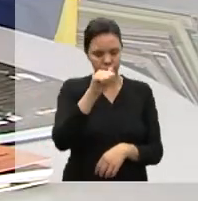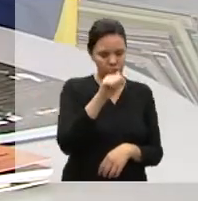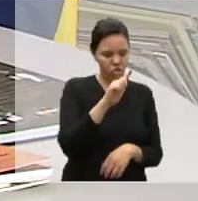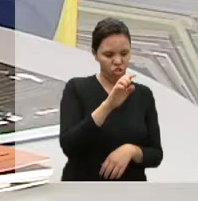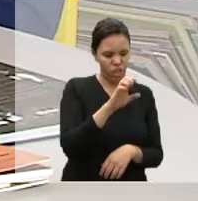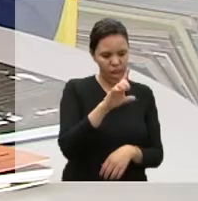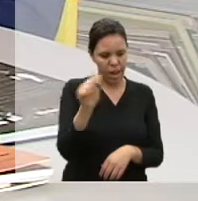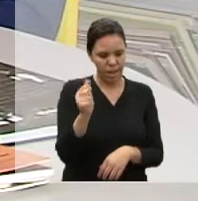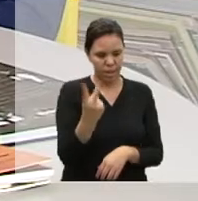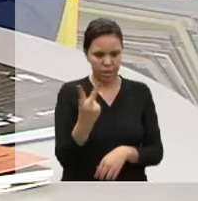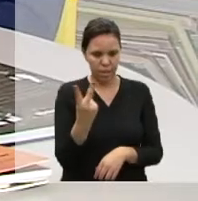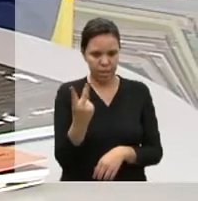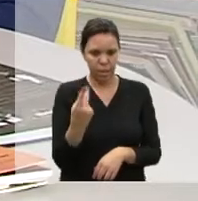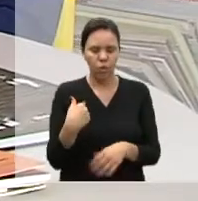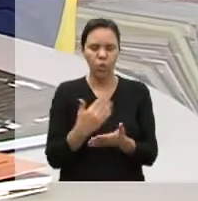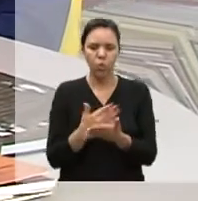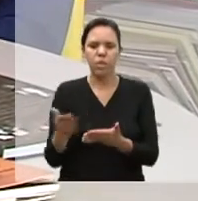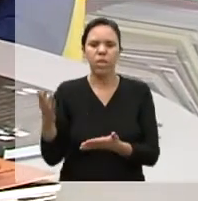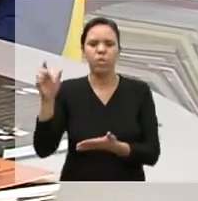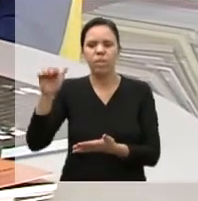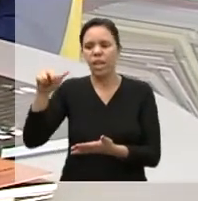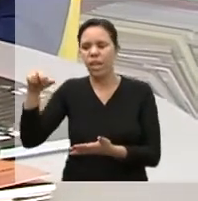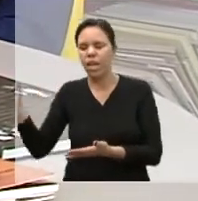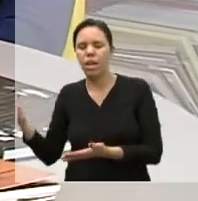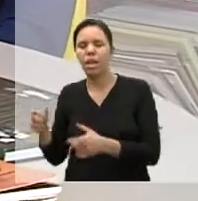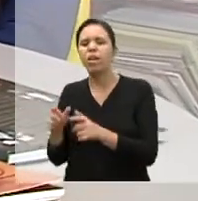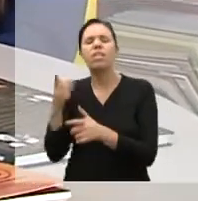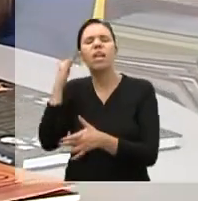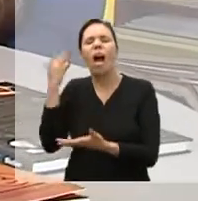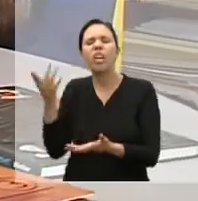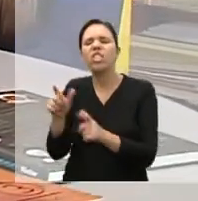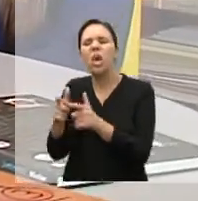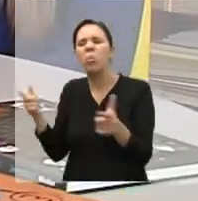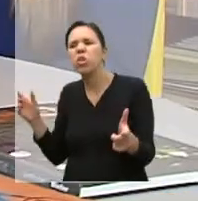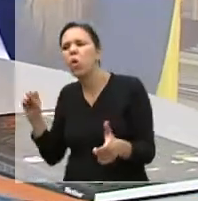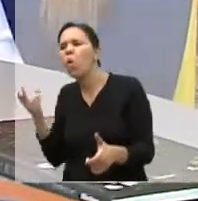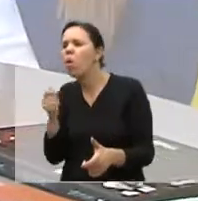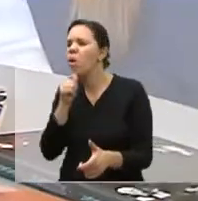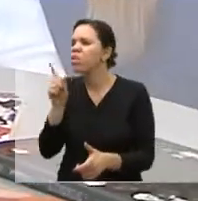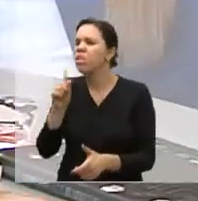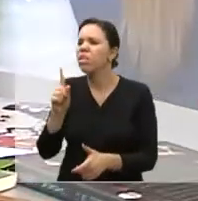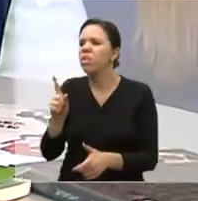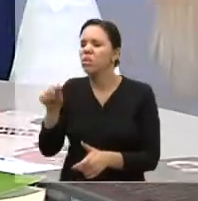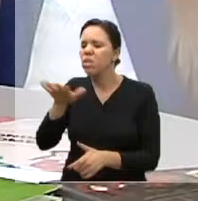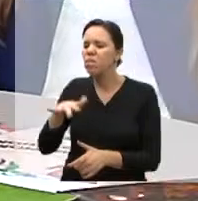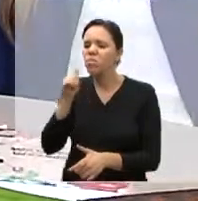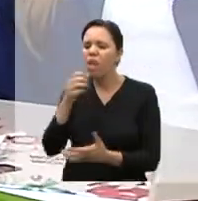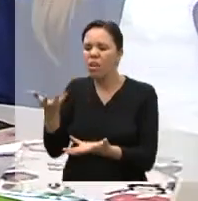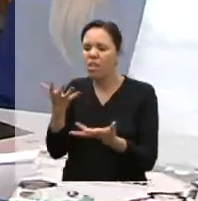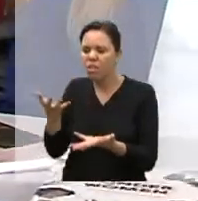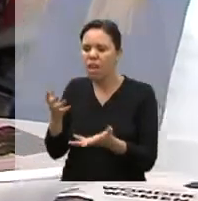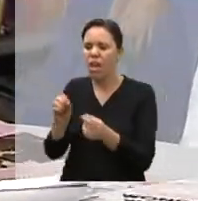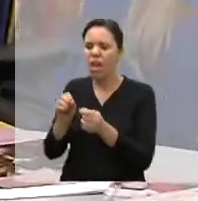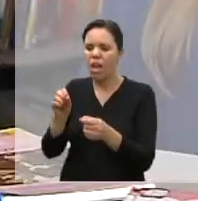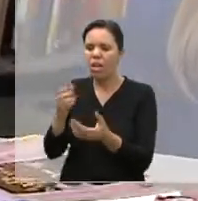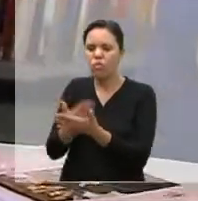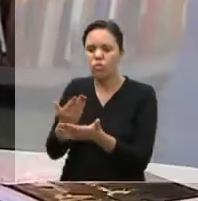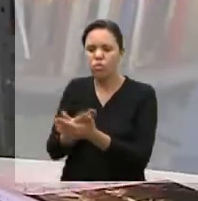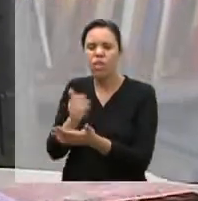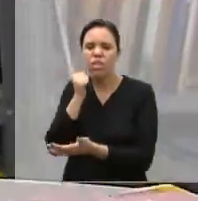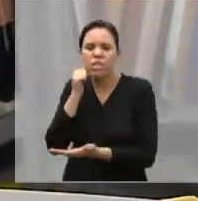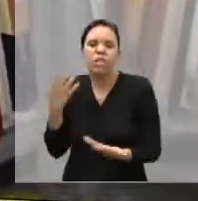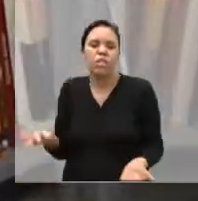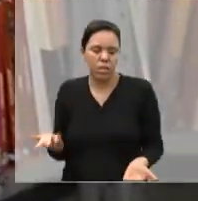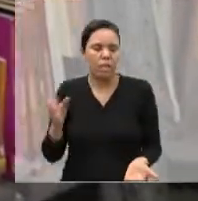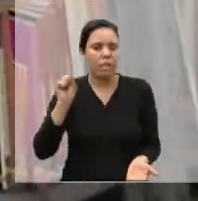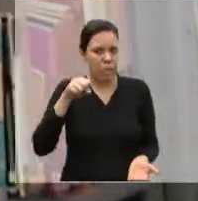por você. Aumentou o número de mulheres na ciência ou ainda não? É uma realidade distante? Não, teve um aumento, a